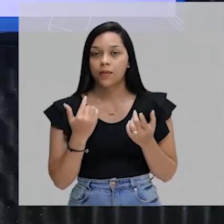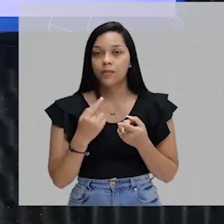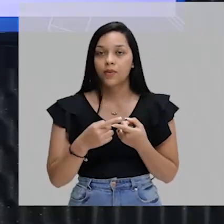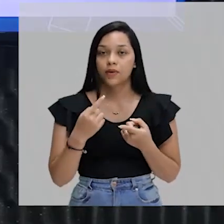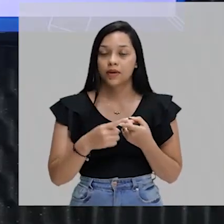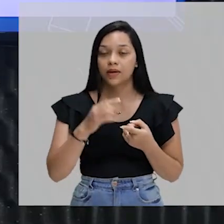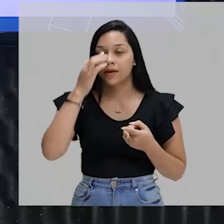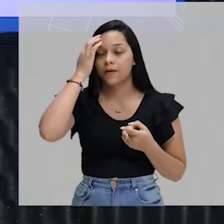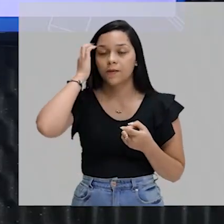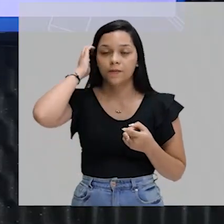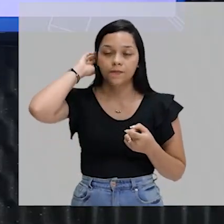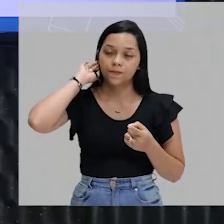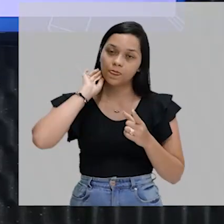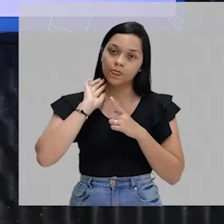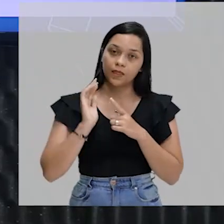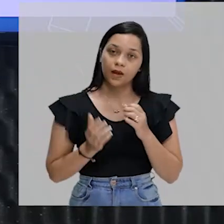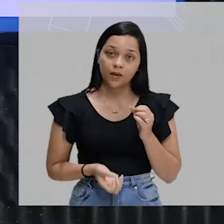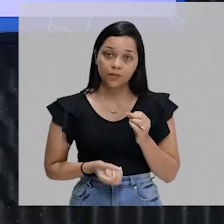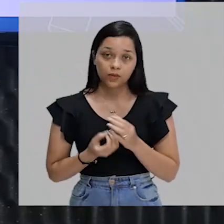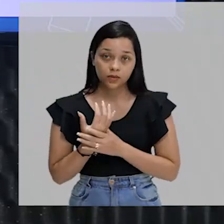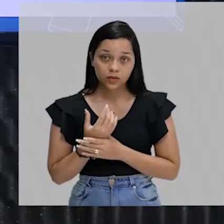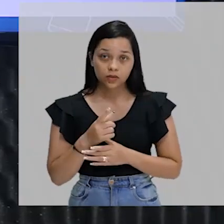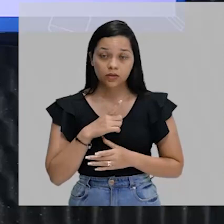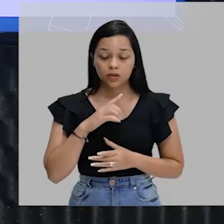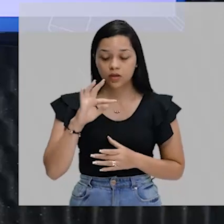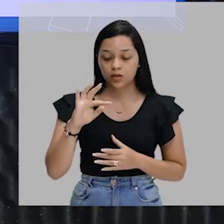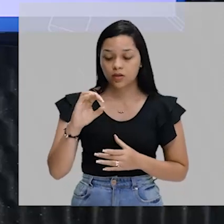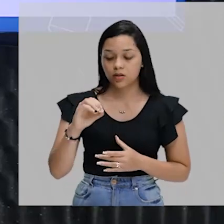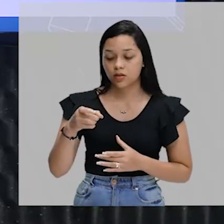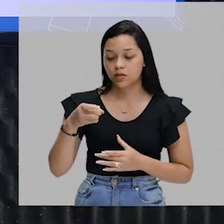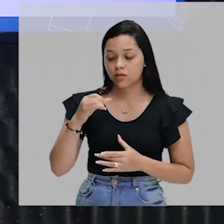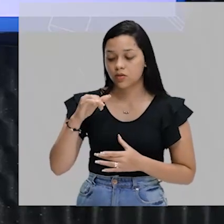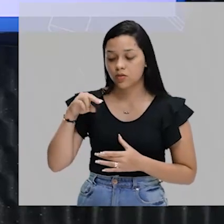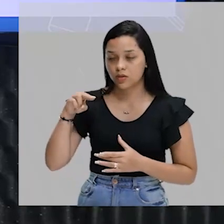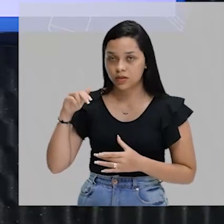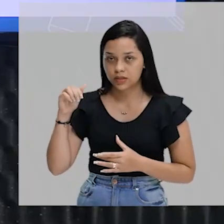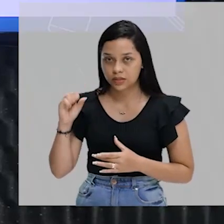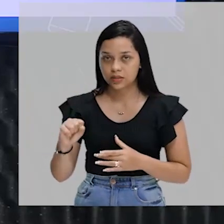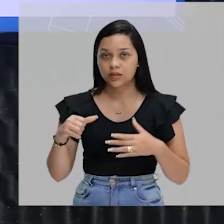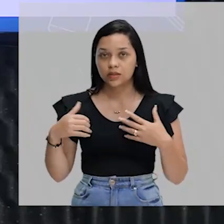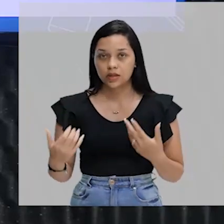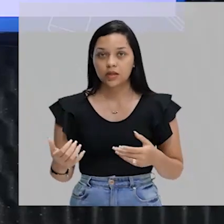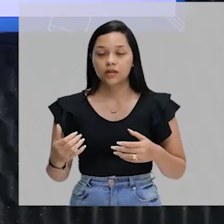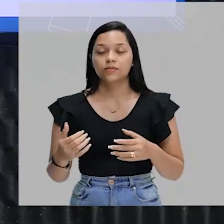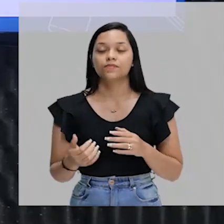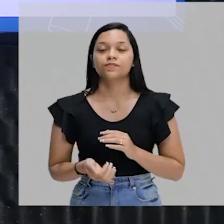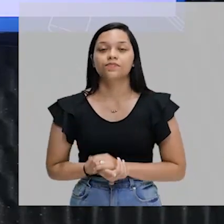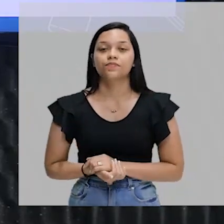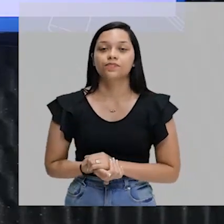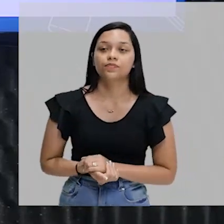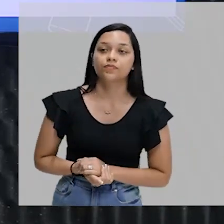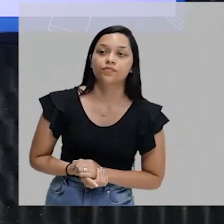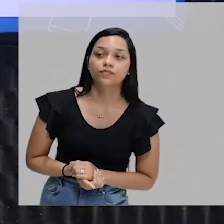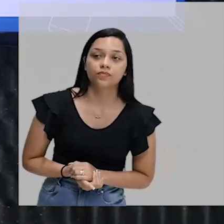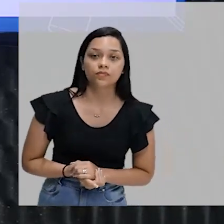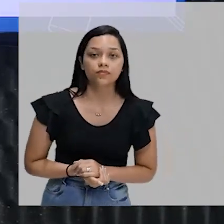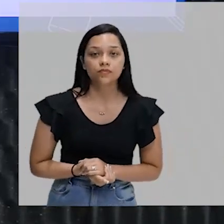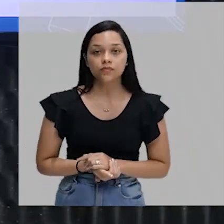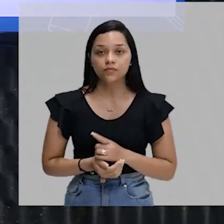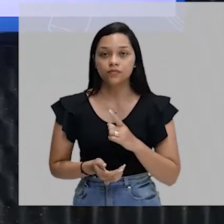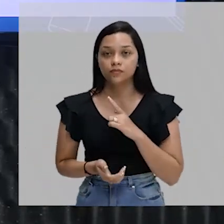ela vai ter a produção de toxinas dessas bactérias, tá? Então, o milho transgênico faz isso. Então,